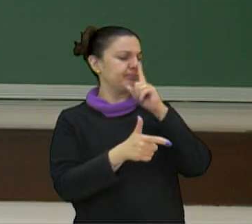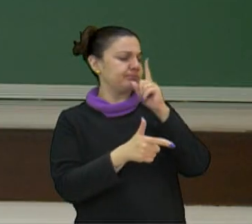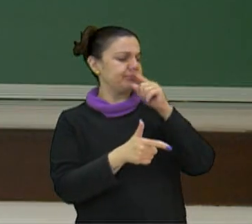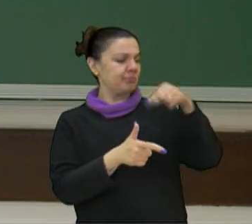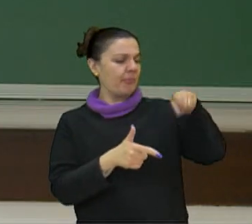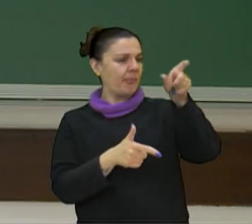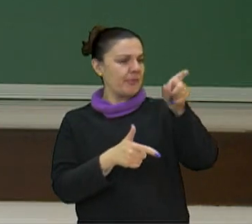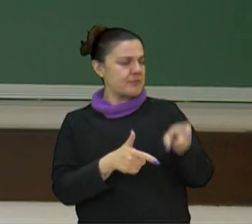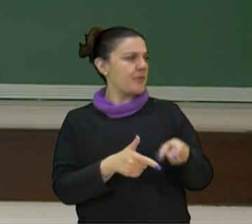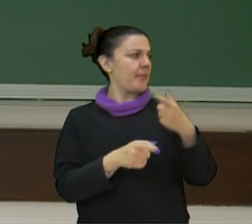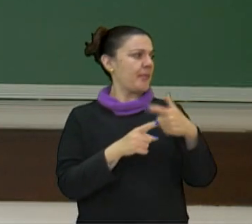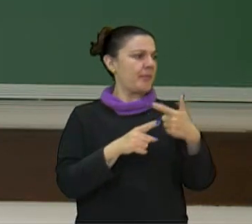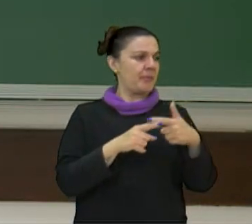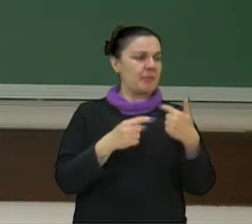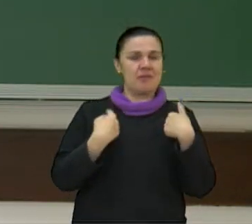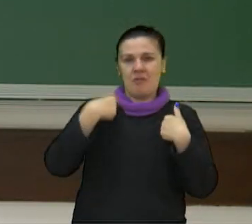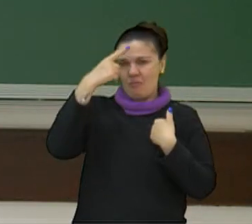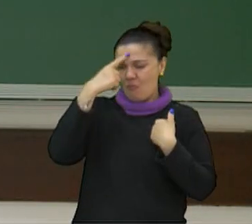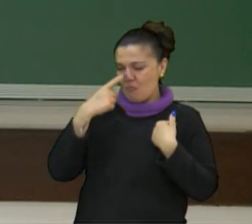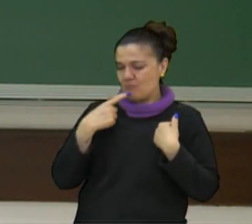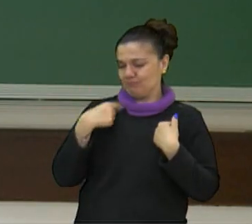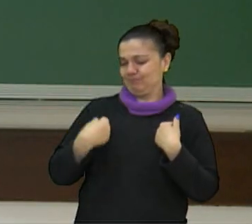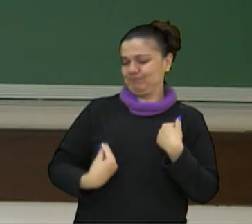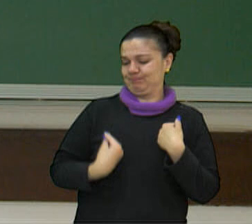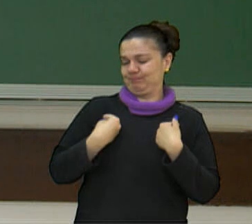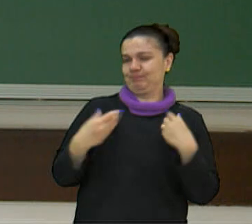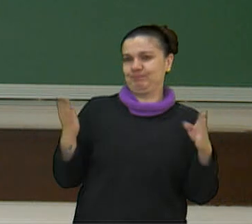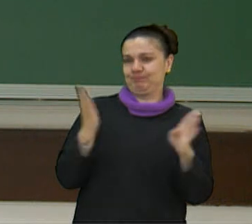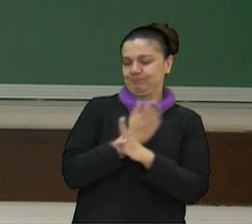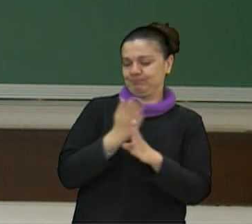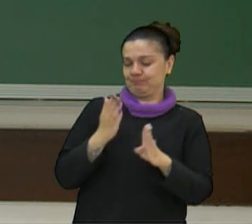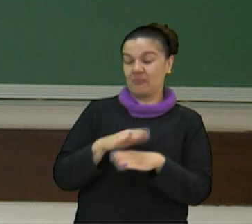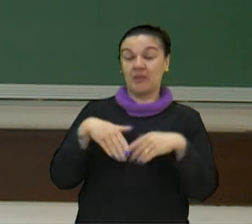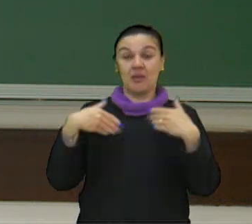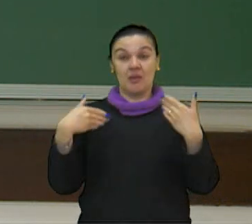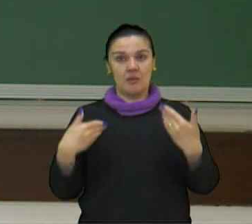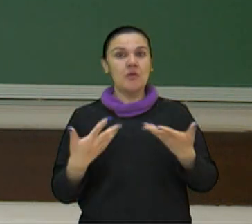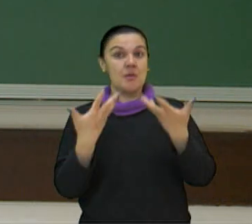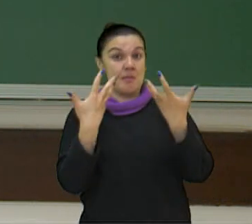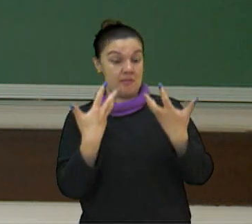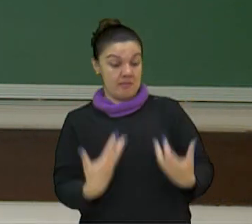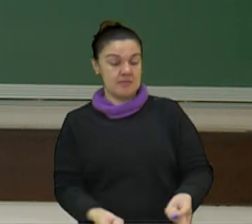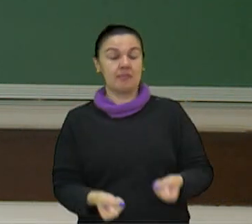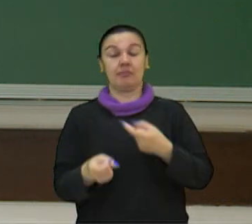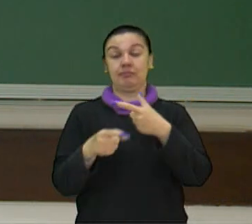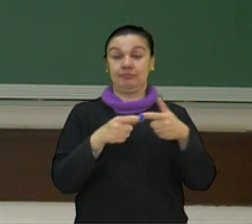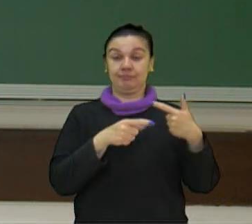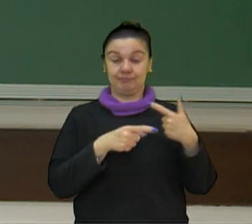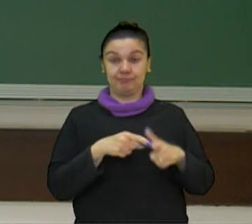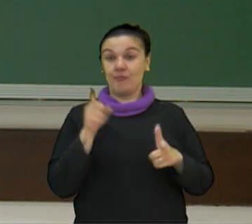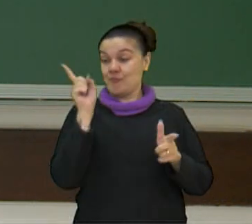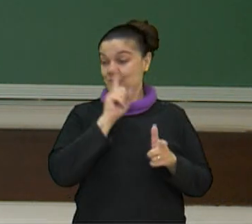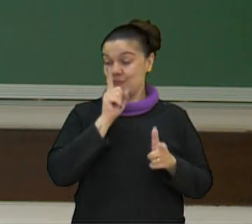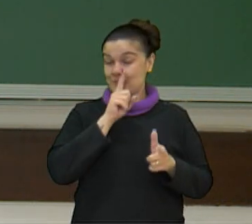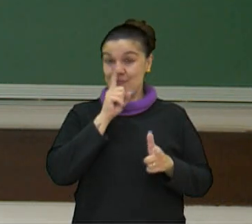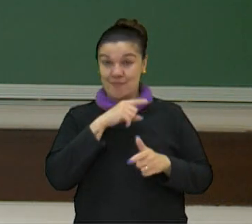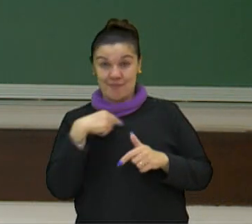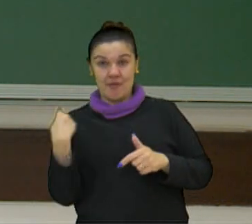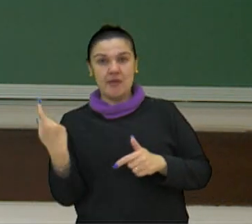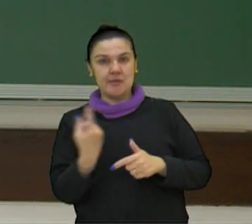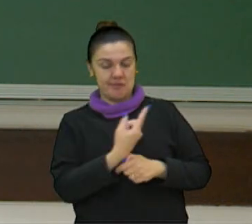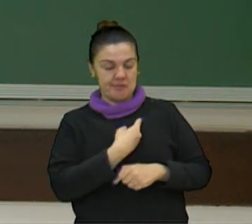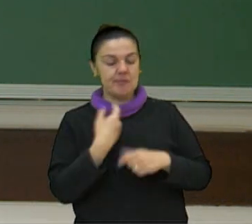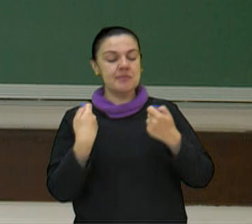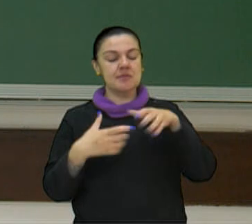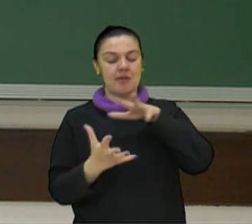Por que existem defeitos na minha personalidade? Então, Spinoza vai dizer que a gente tem que aceitar os defeitos. que a gente tem. Aceitar o mundo como